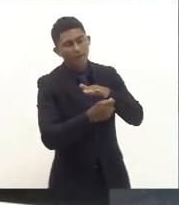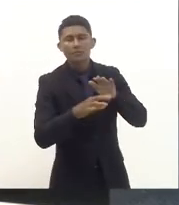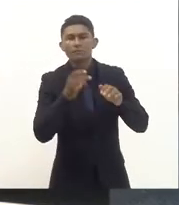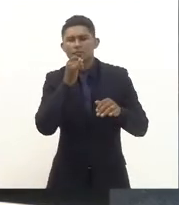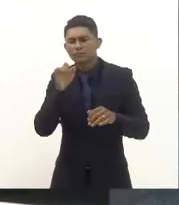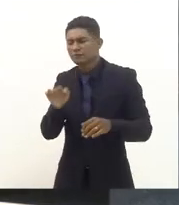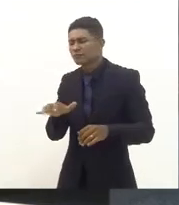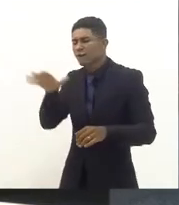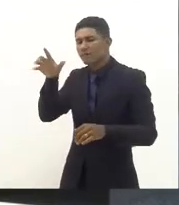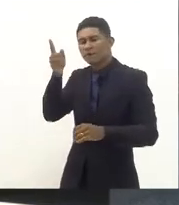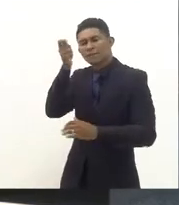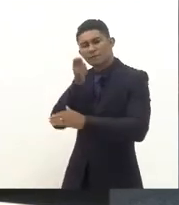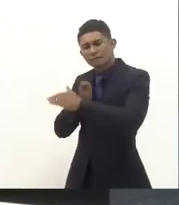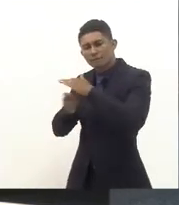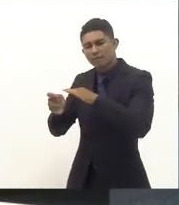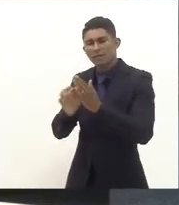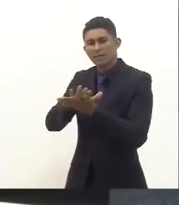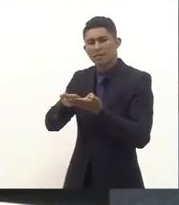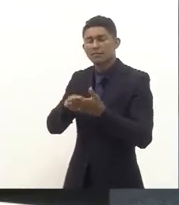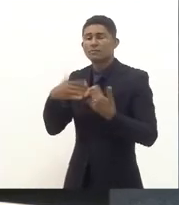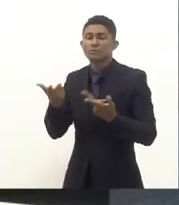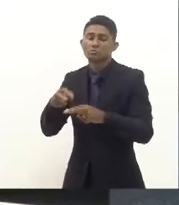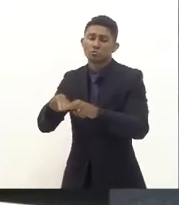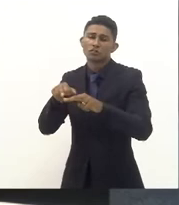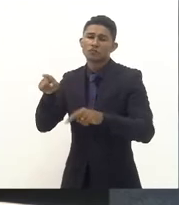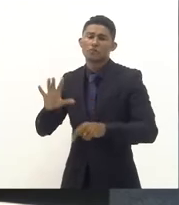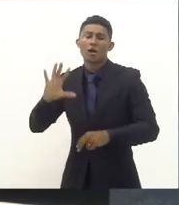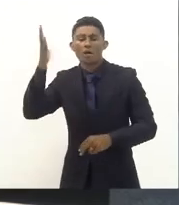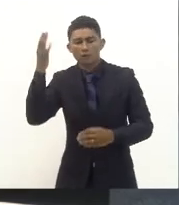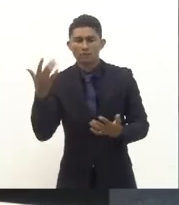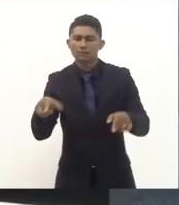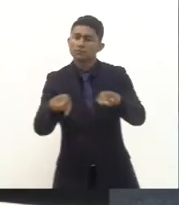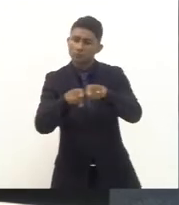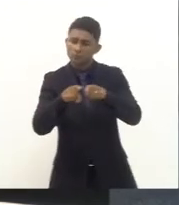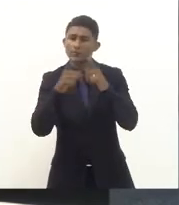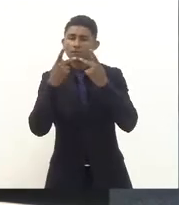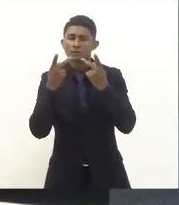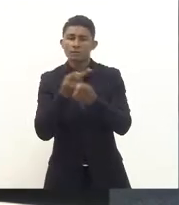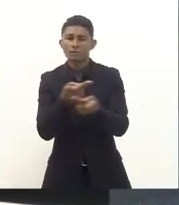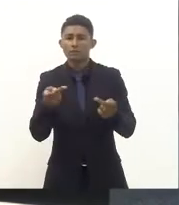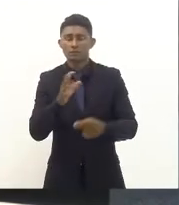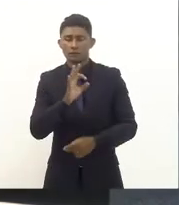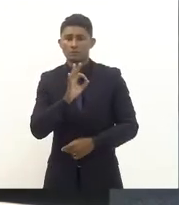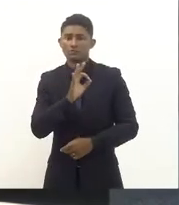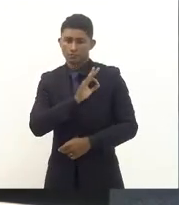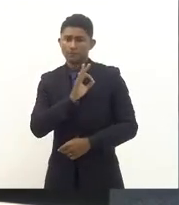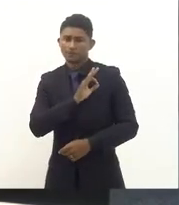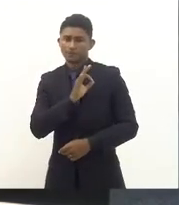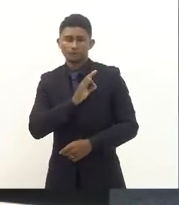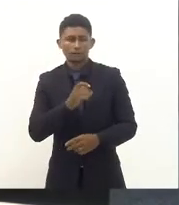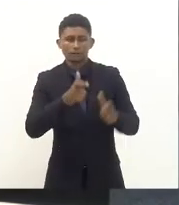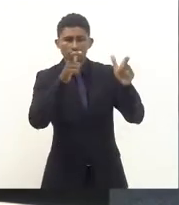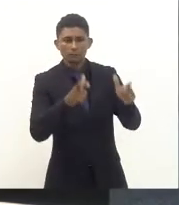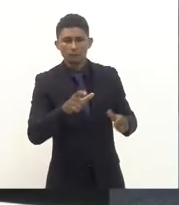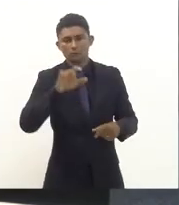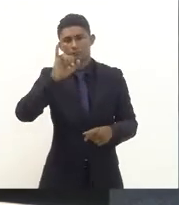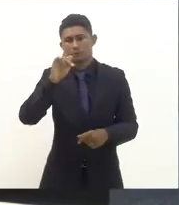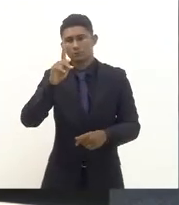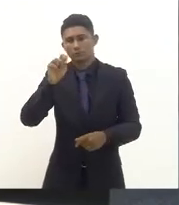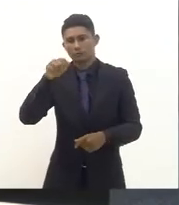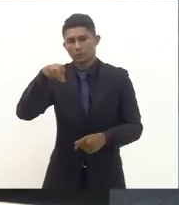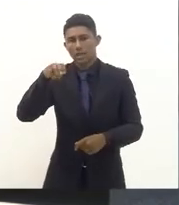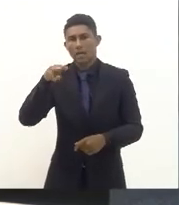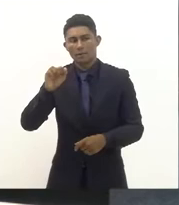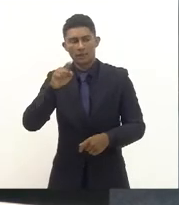investe na comunidade e por isso Essas coisas acontecem da mesma forma eu digo que o policial quando ele vai o tema não